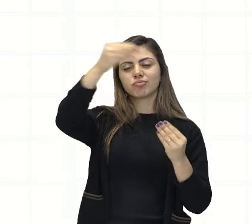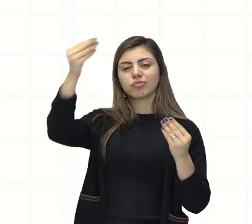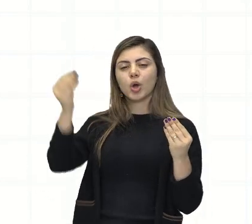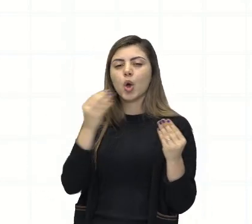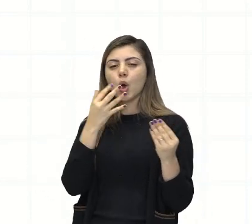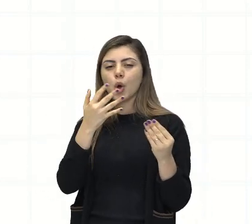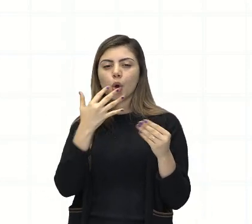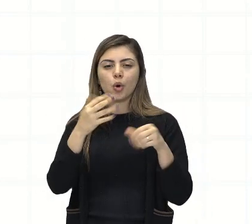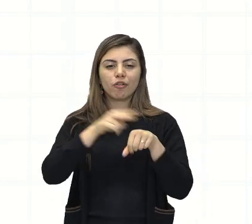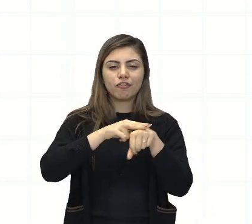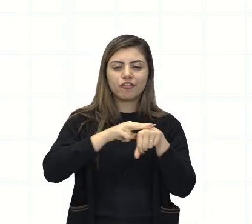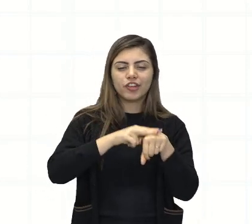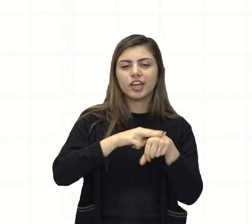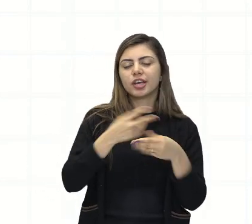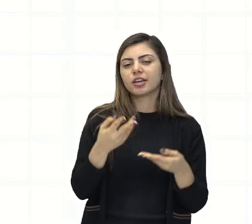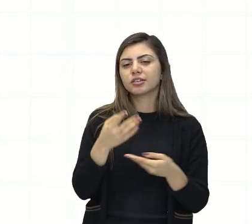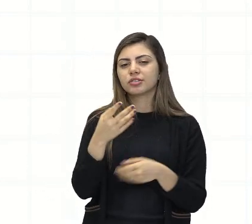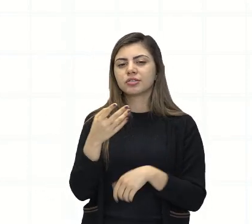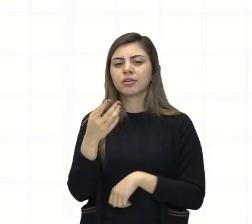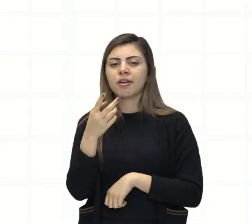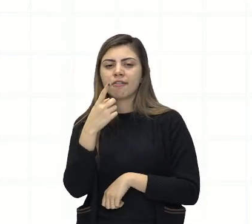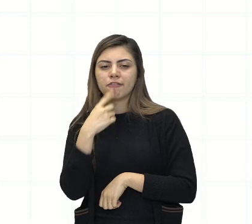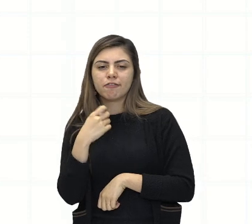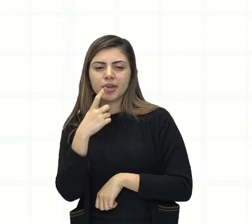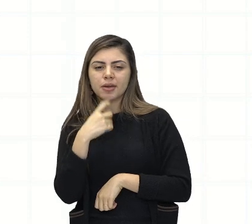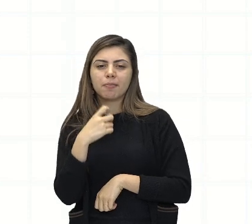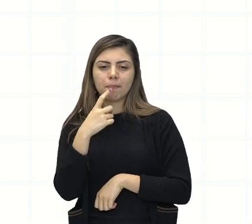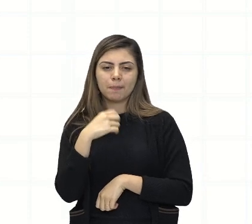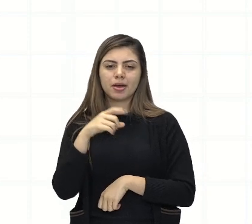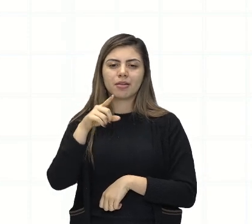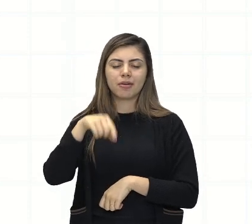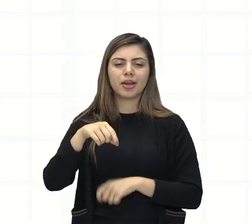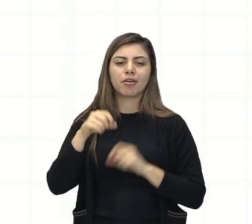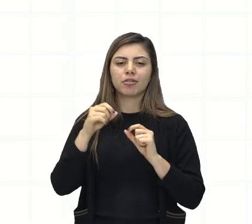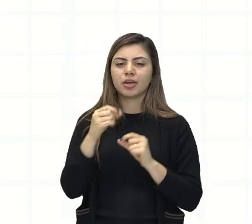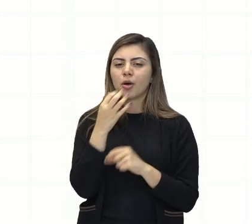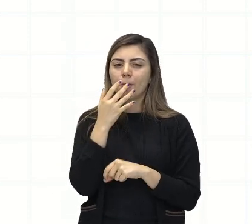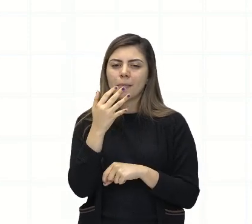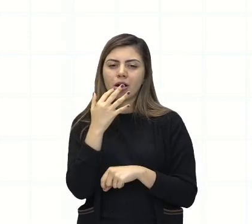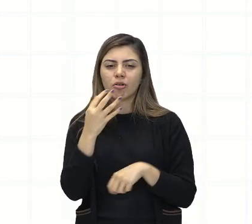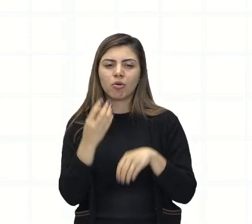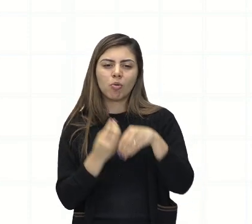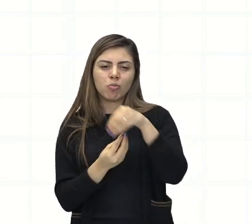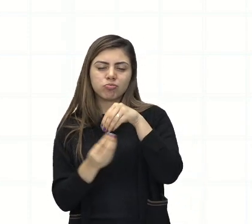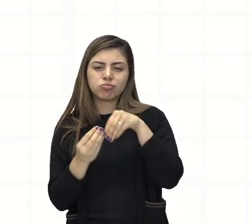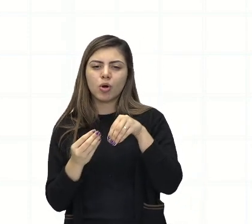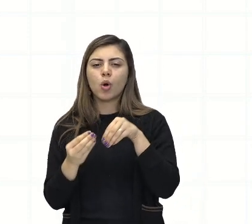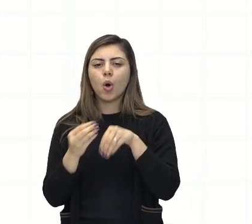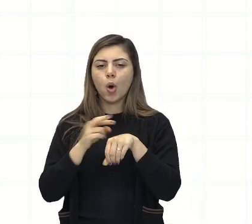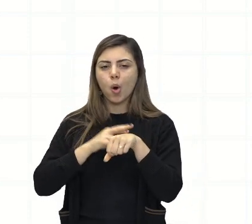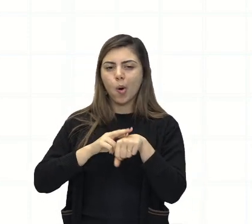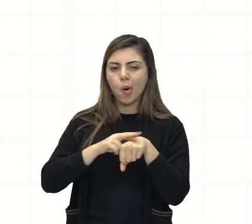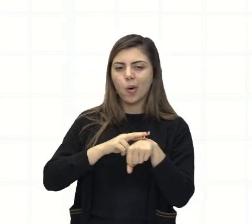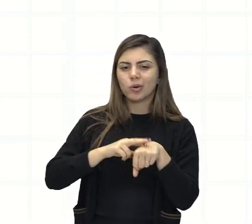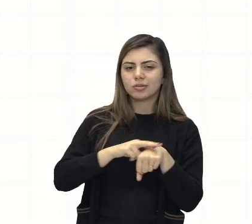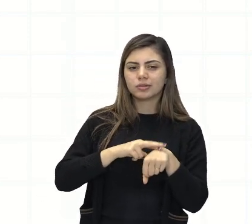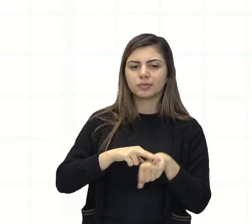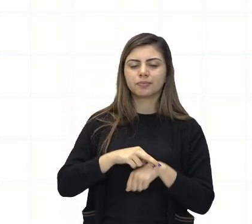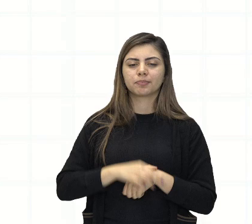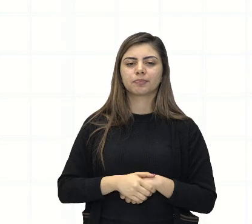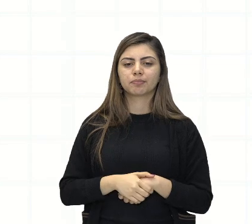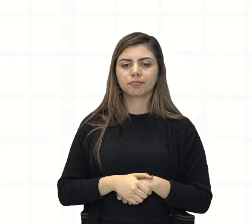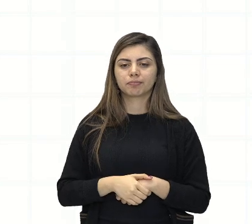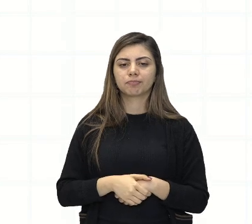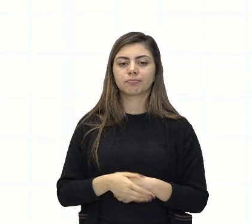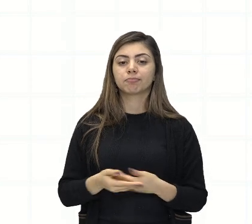verde e o vermelho, que era mais um vivo cor-de-rosa. Nininha se alegrou. Fora